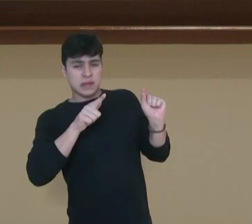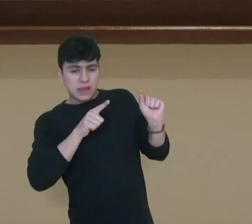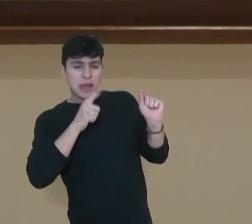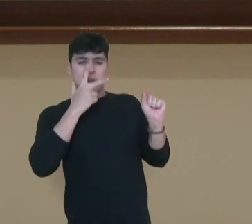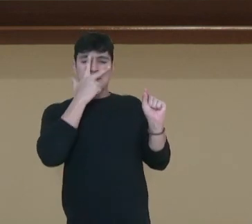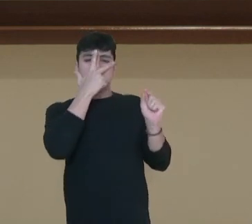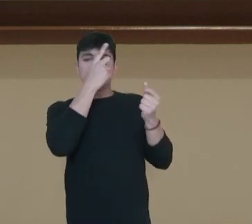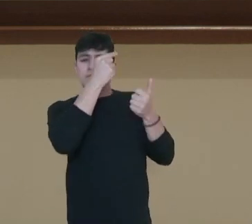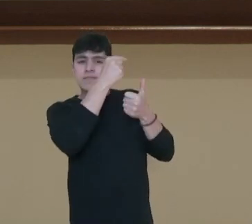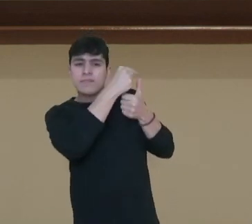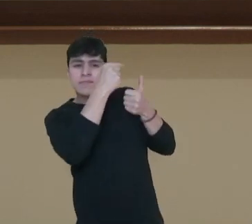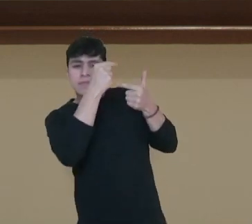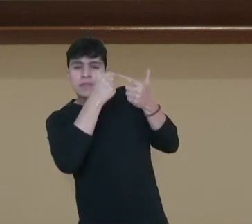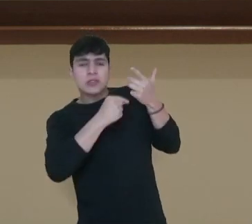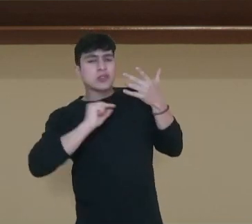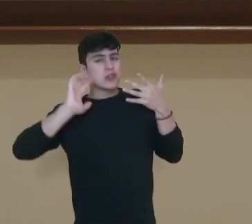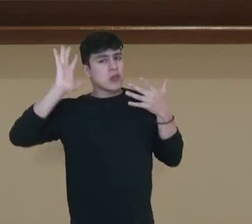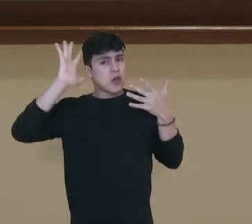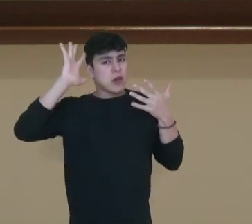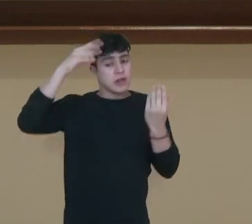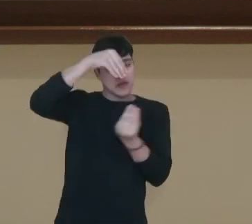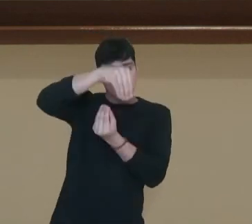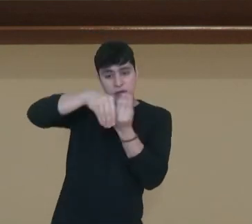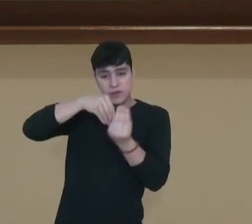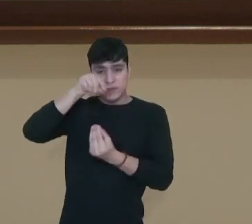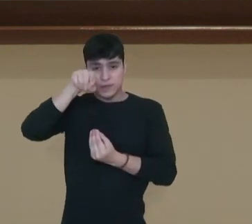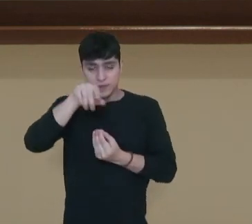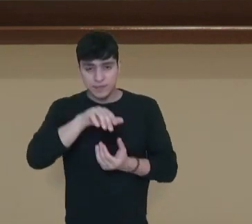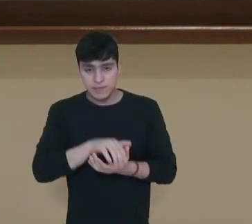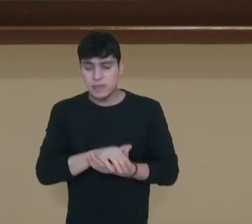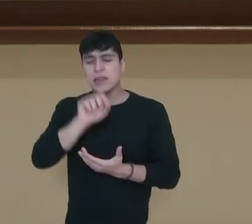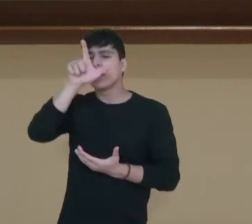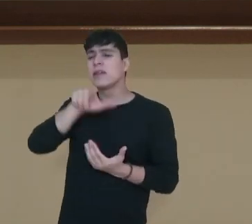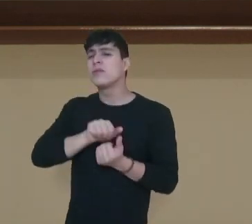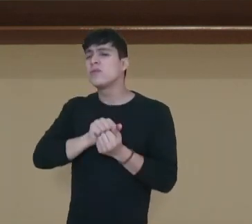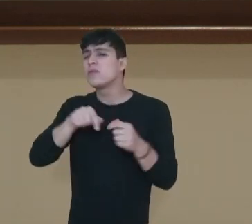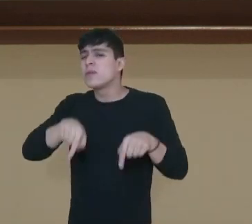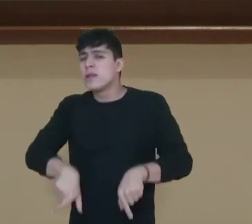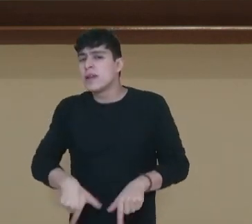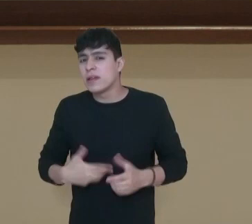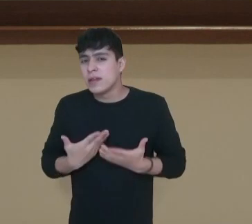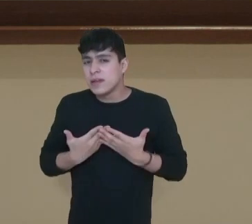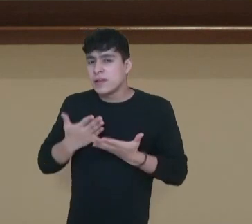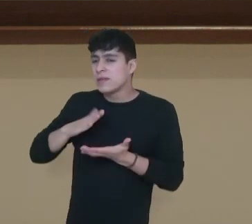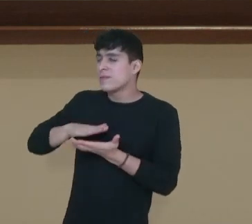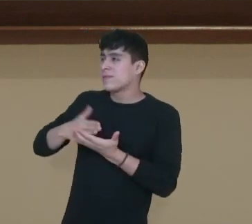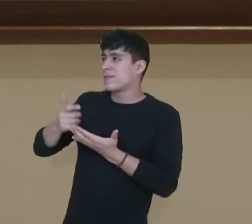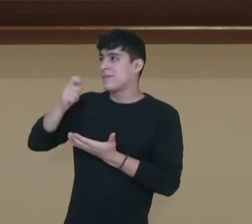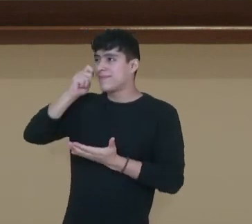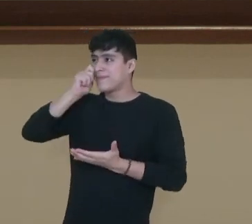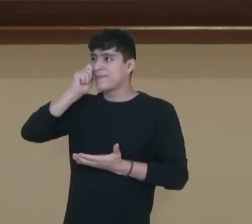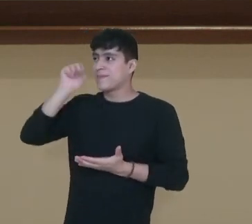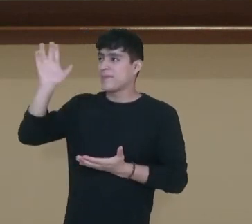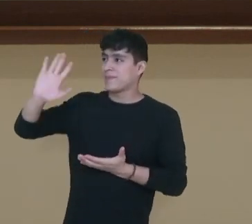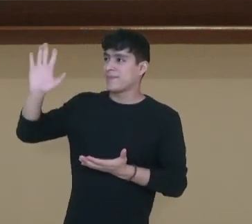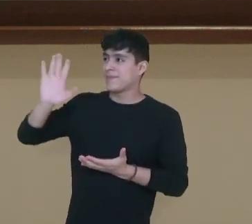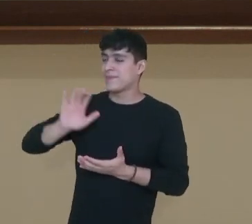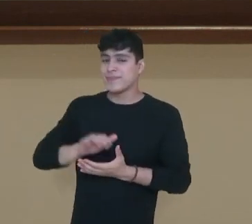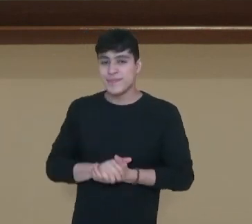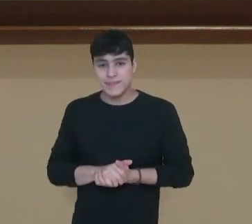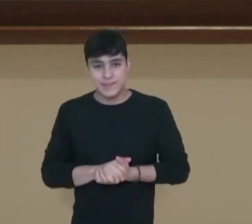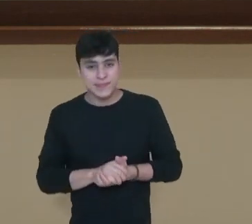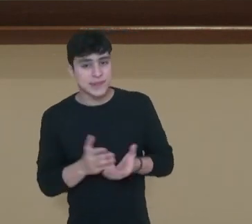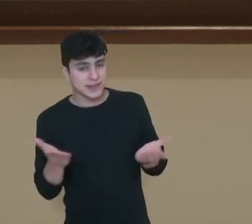de independência. E quem vai acompanhar a gente durante toda essa aula vai ser o intérprete, o Lucas.